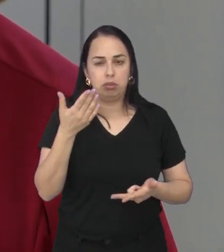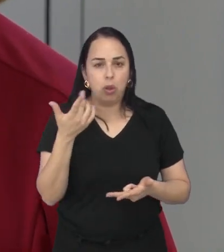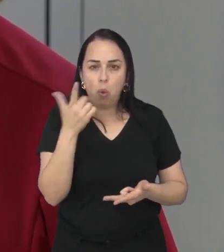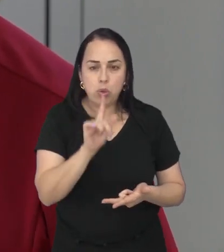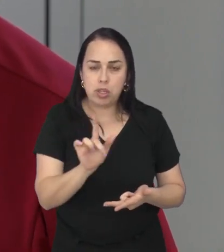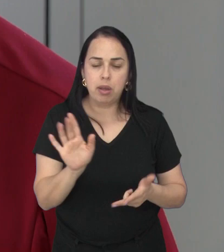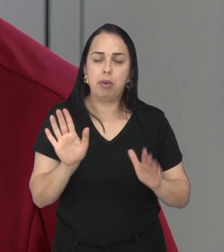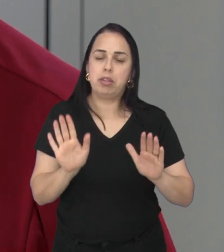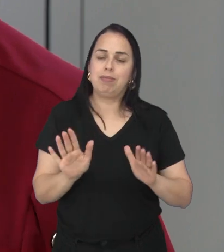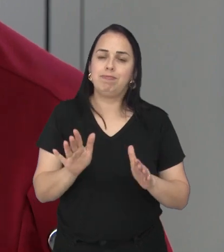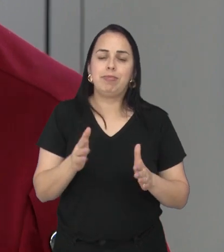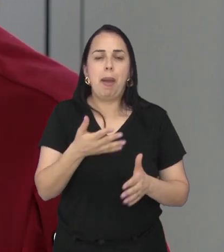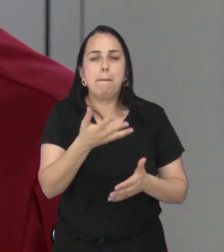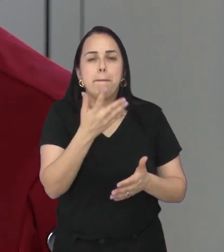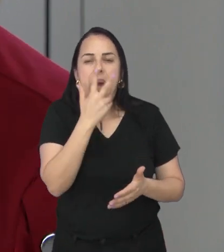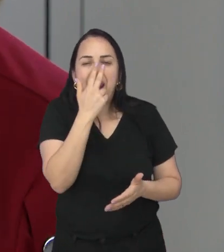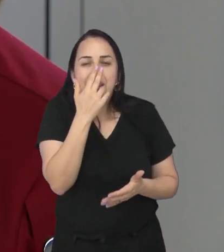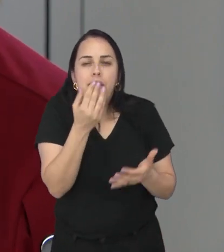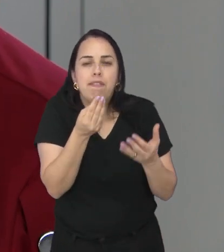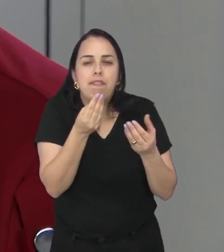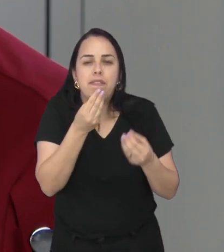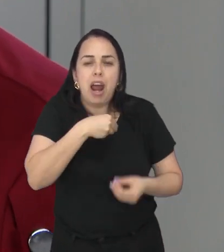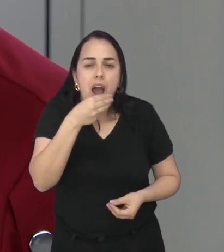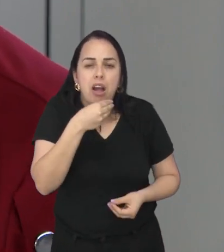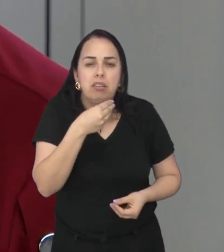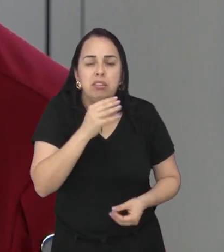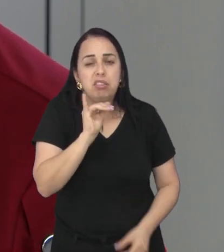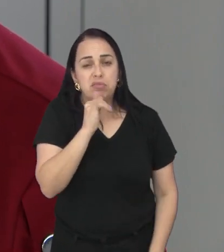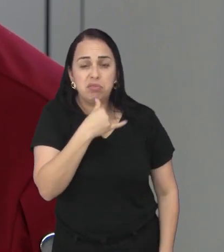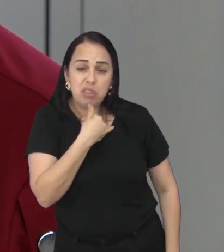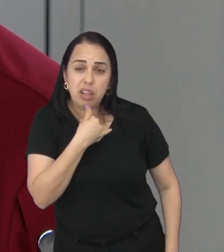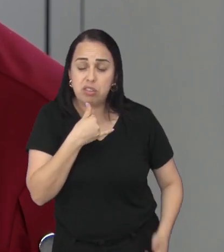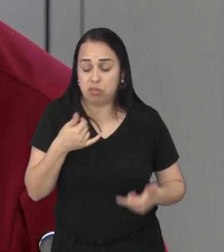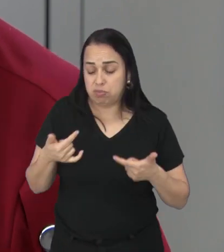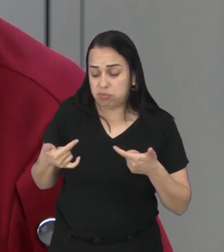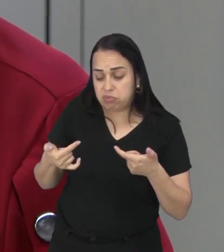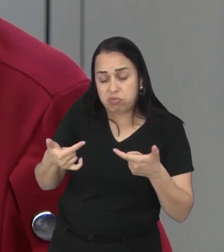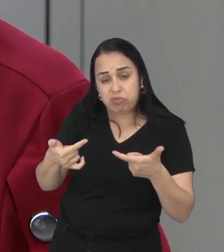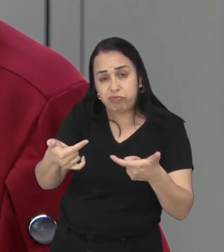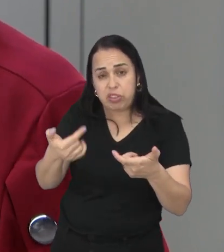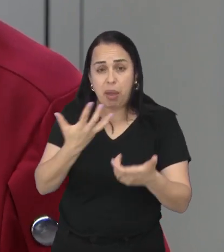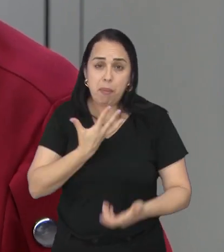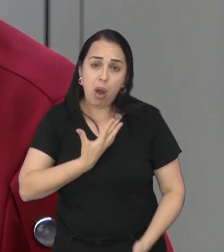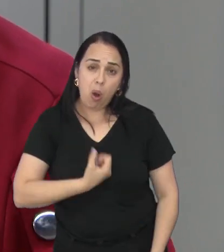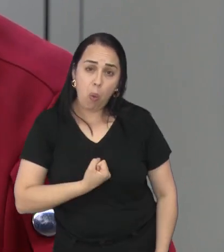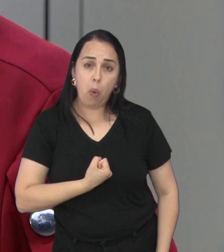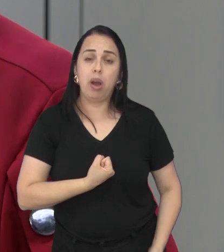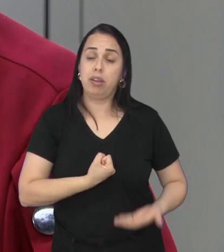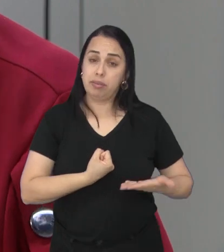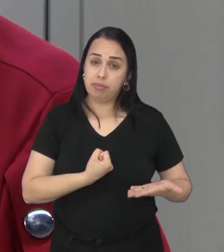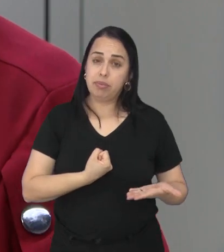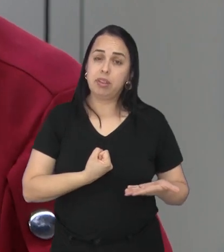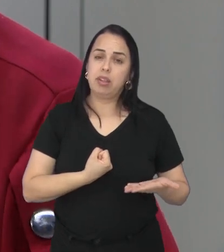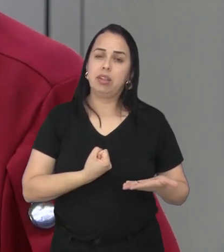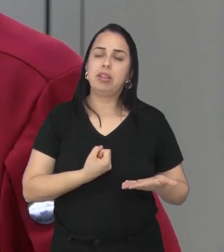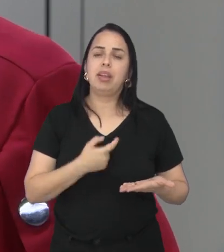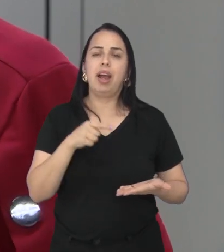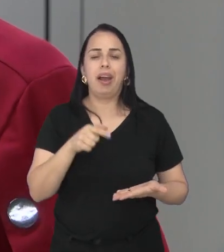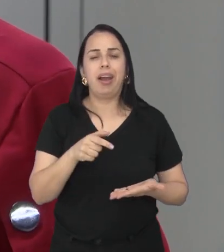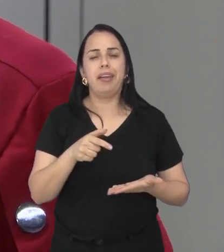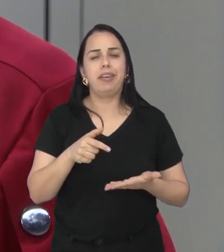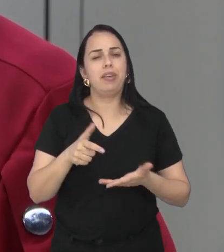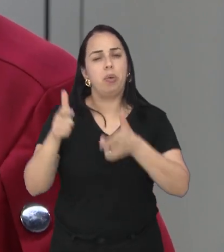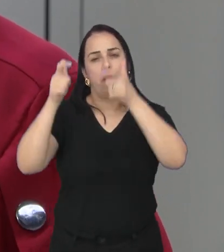enfim, o exército ele se sentiu muito ressentido com a Guerra do Paraguai. Isso contribuiu